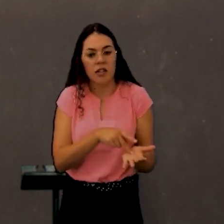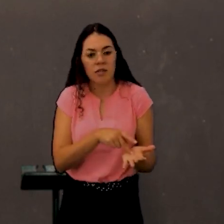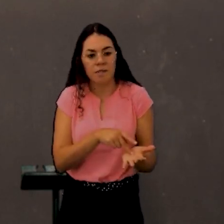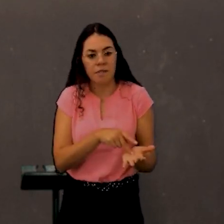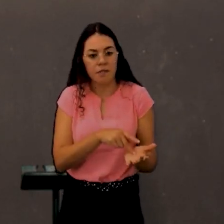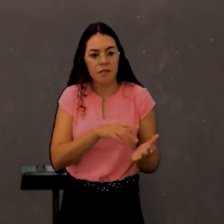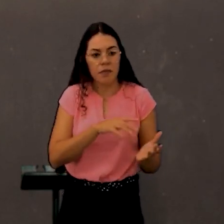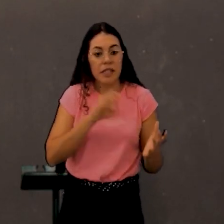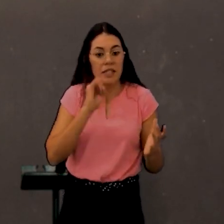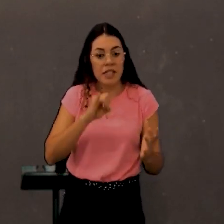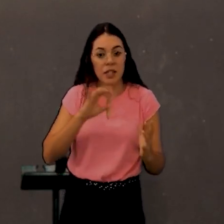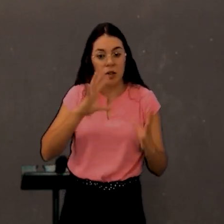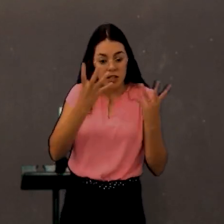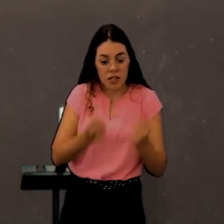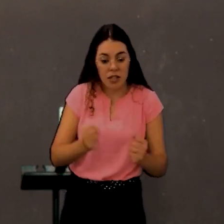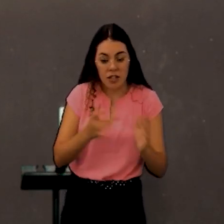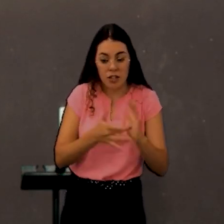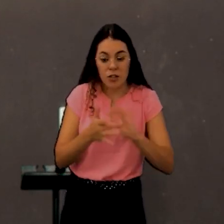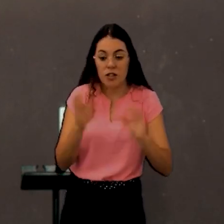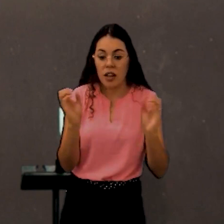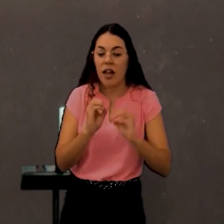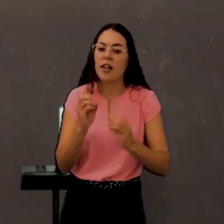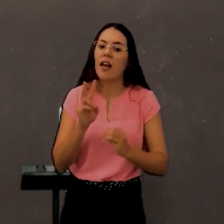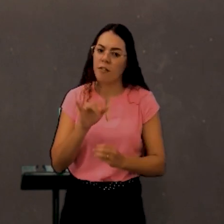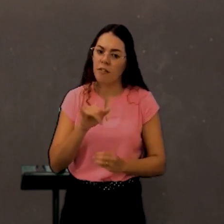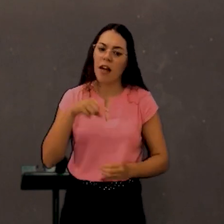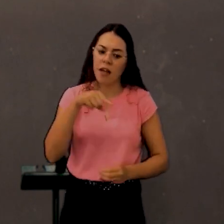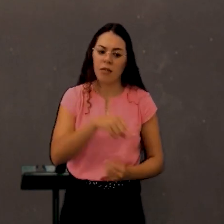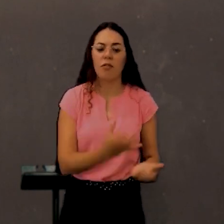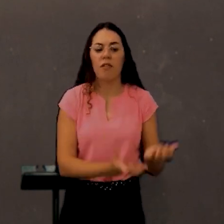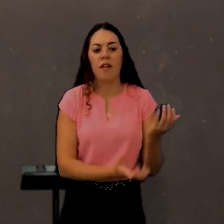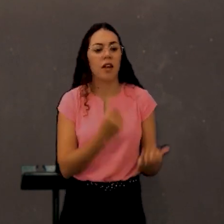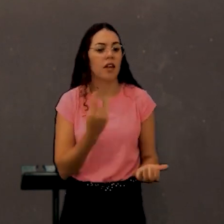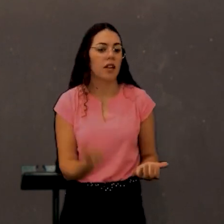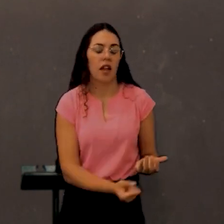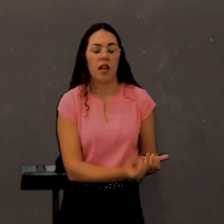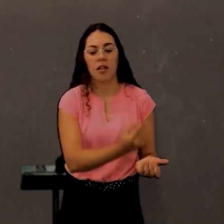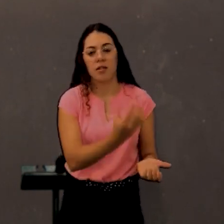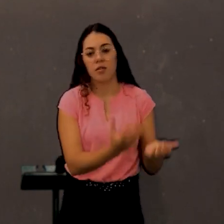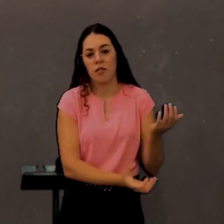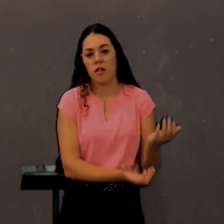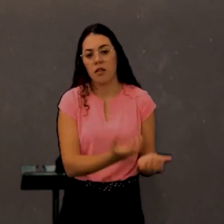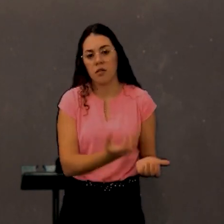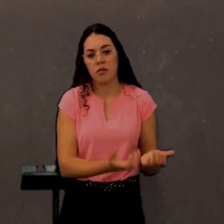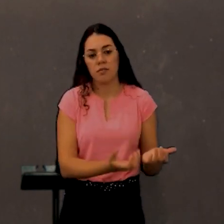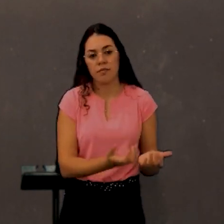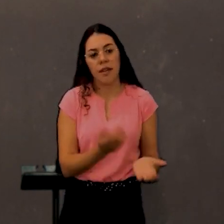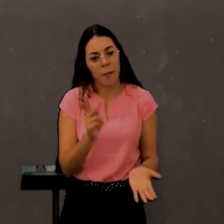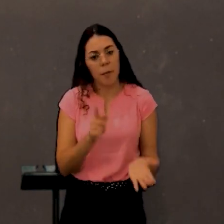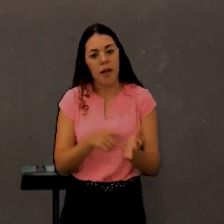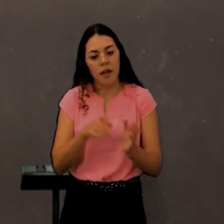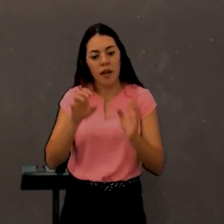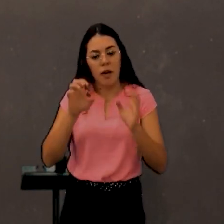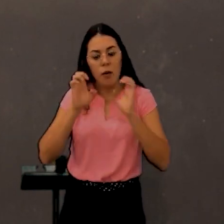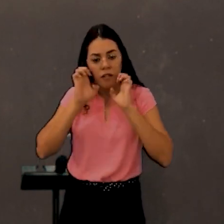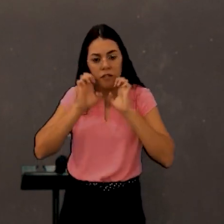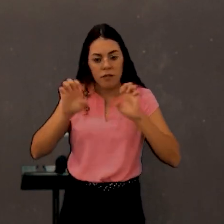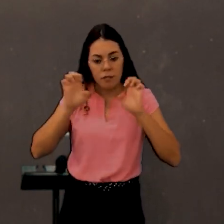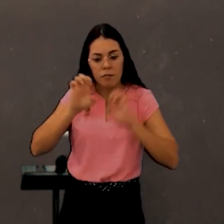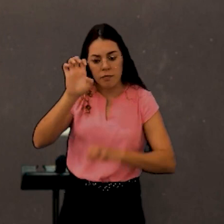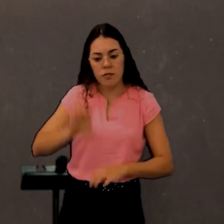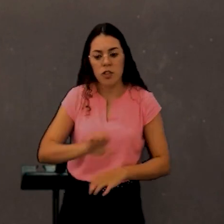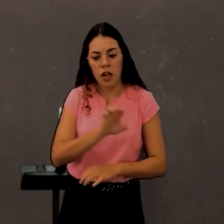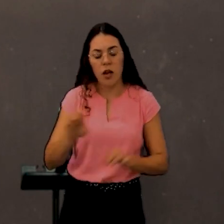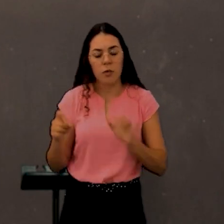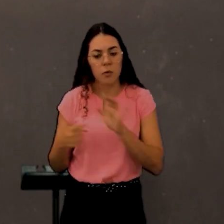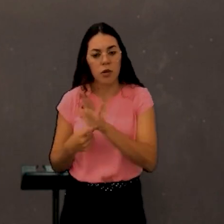homens que não se entregarem a Cristo irão arder eternamente no inferno. Essa é a mensagem do Evangelho, que